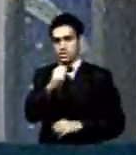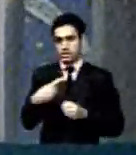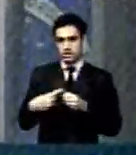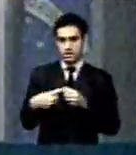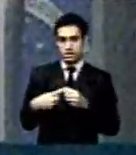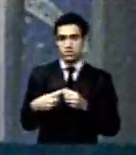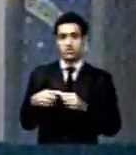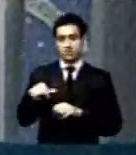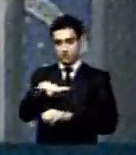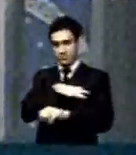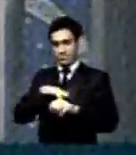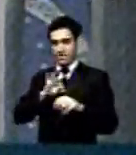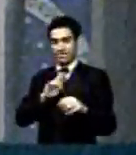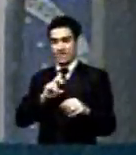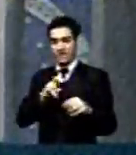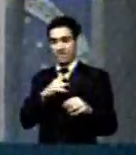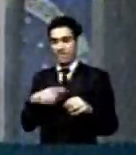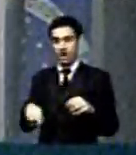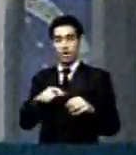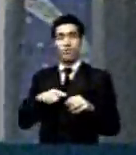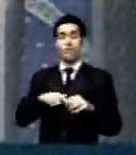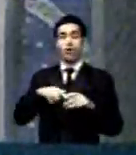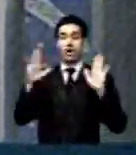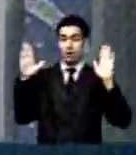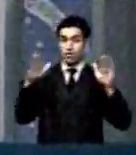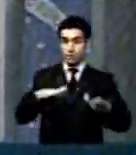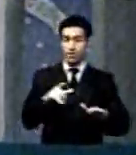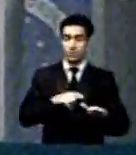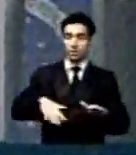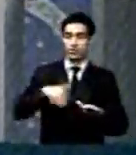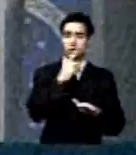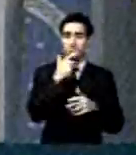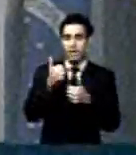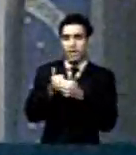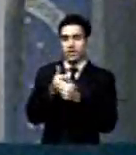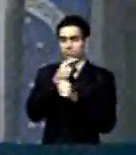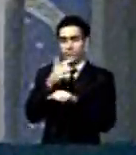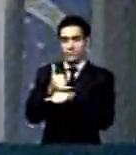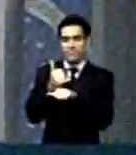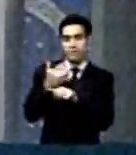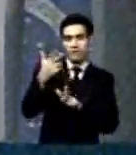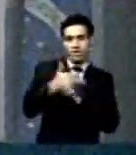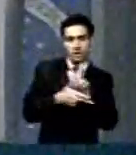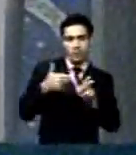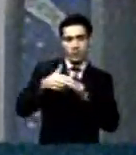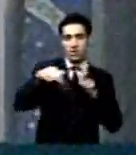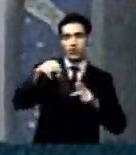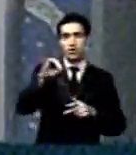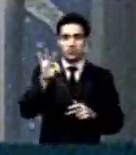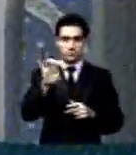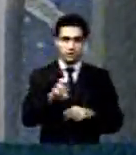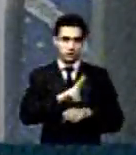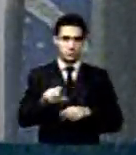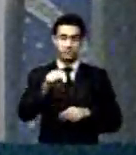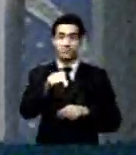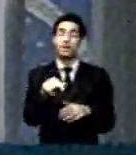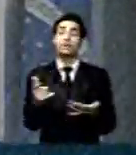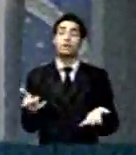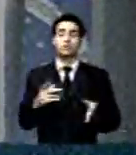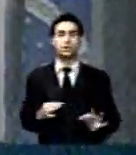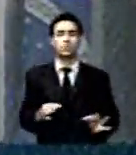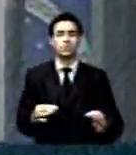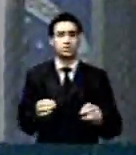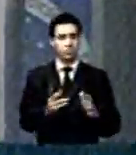liga o Trevão, aeroporto, terminal da ferrovia Ferronorte. E faço isso, senhor presidente, porque já está com todos os